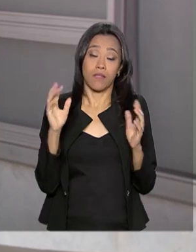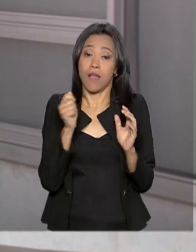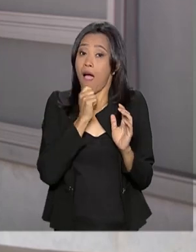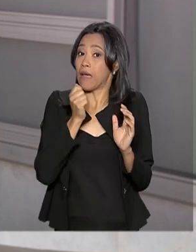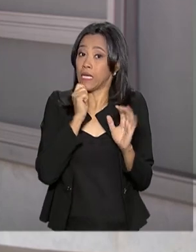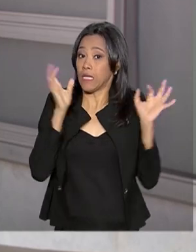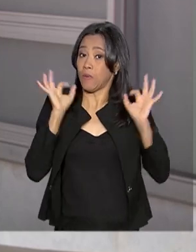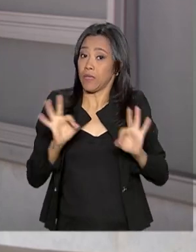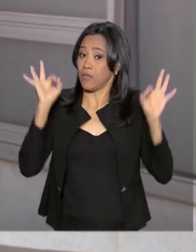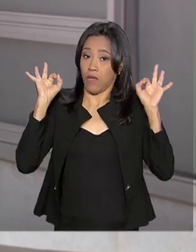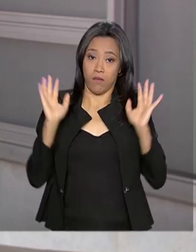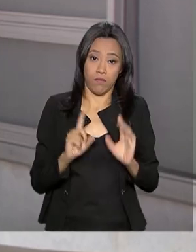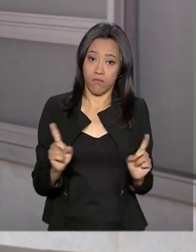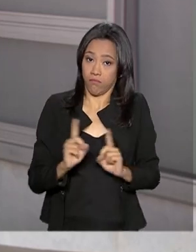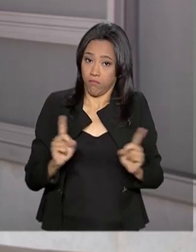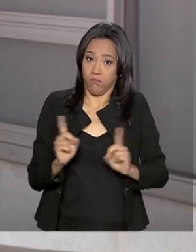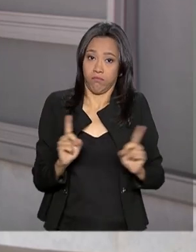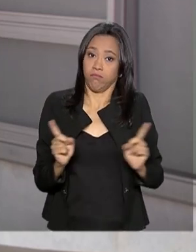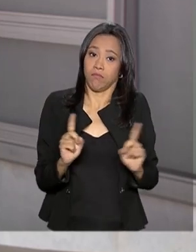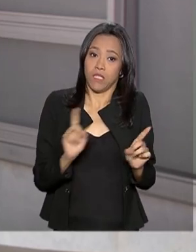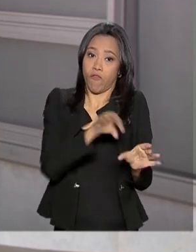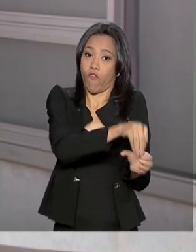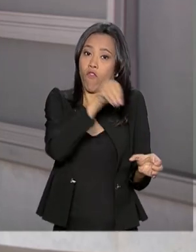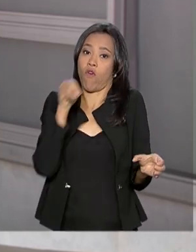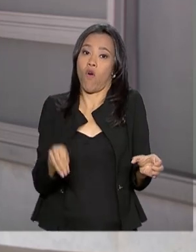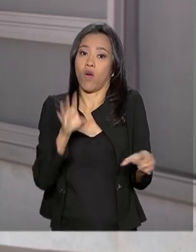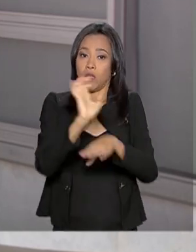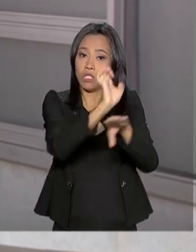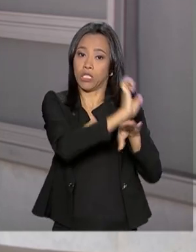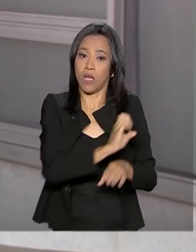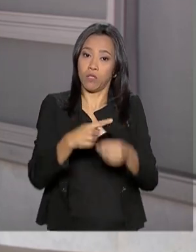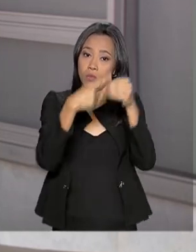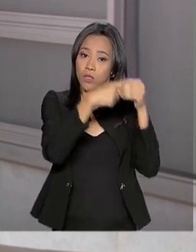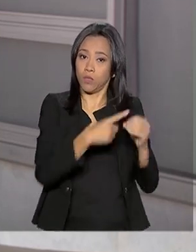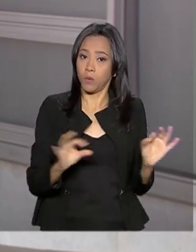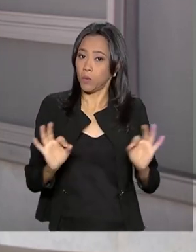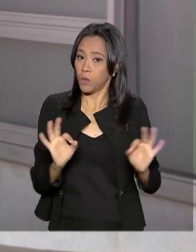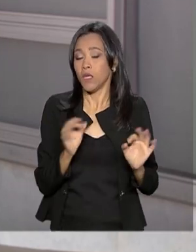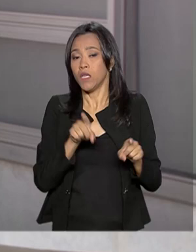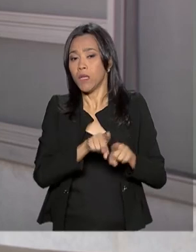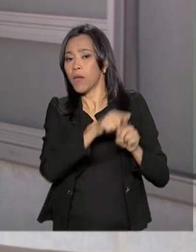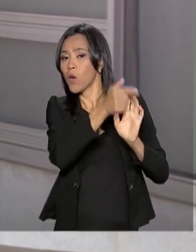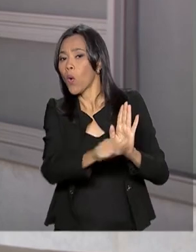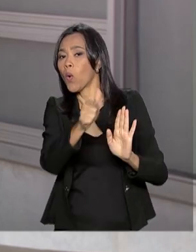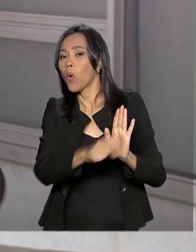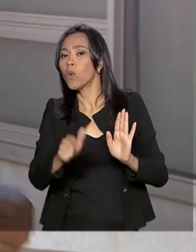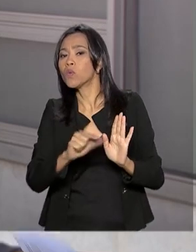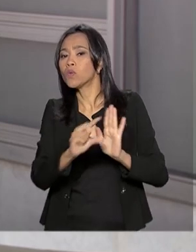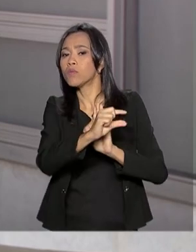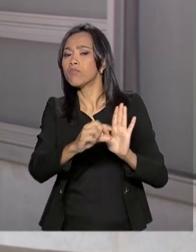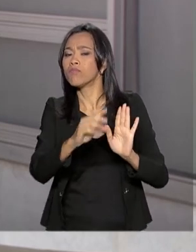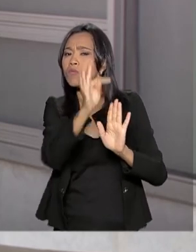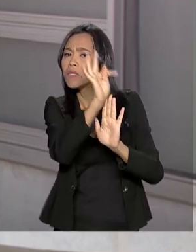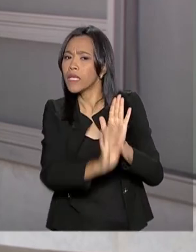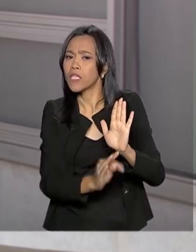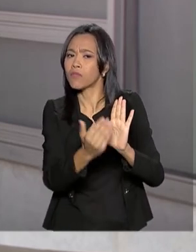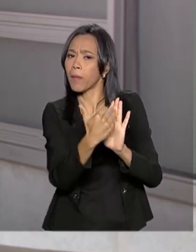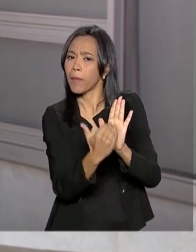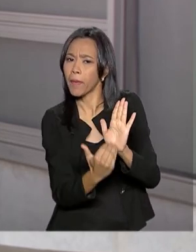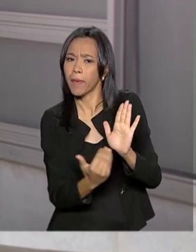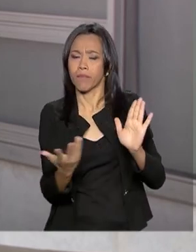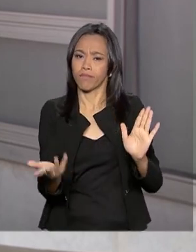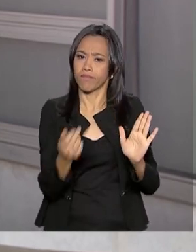fechou nenhum acordo nesse sentido e também não bateu o martelo sobre outros pontos aí do texto. O fato é que prefeituras e